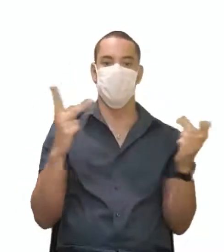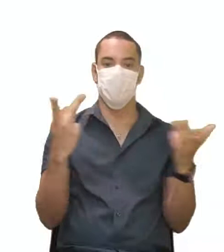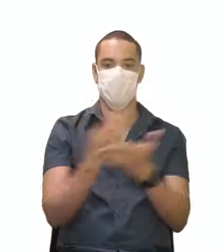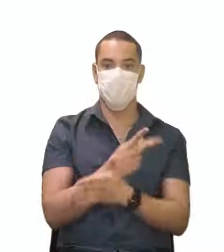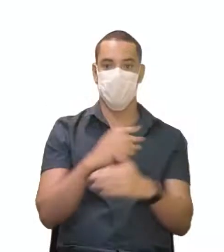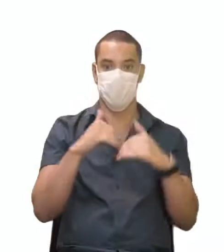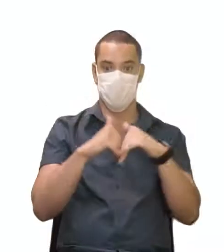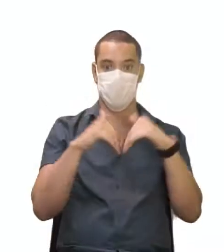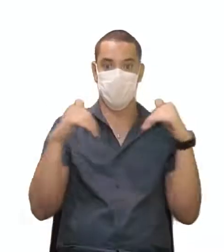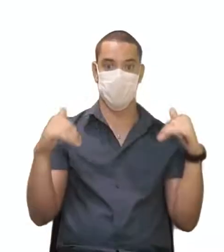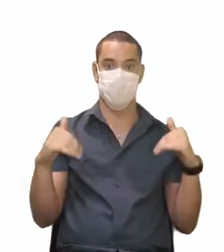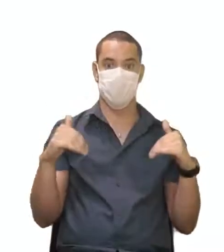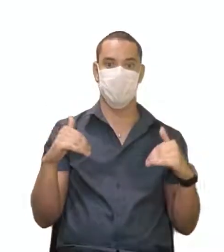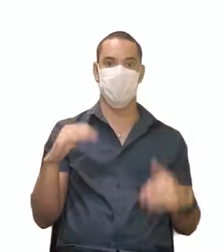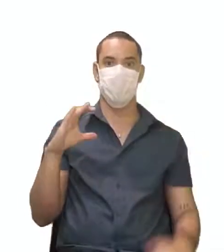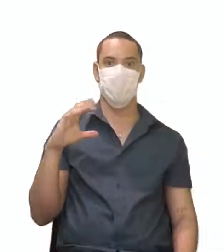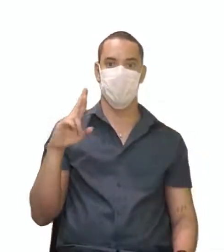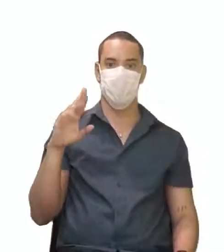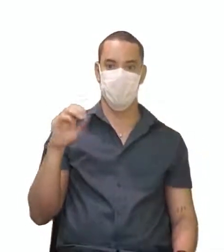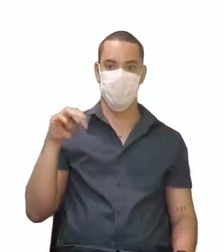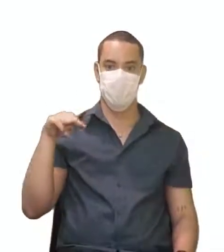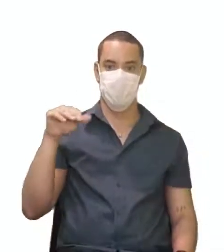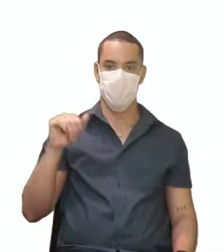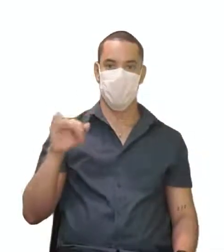longitudinalmente, separando quem?